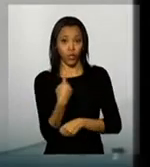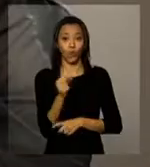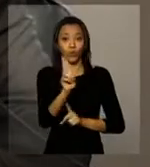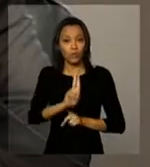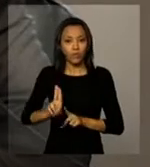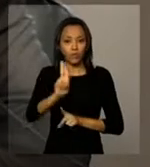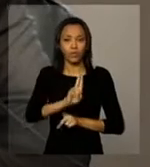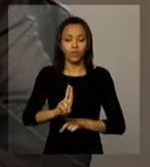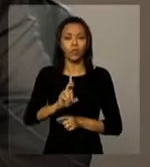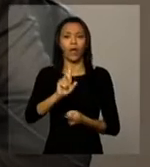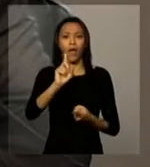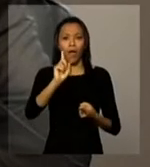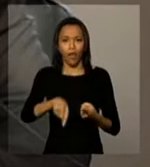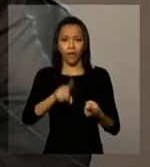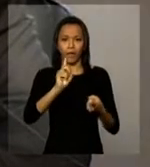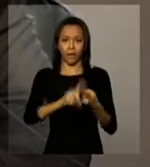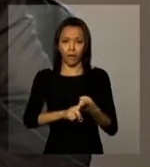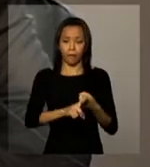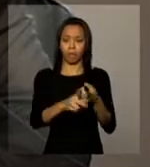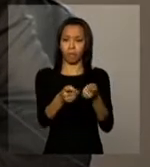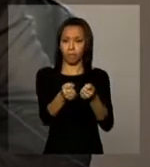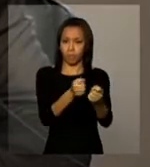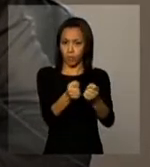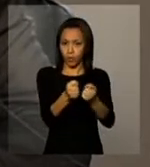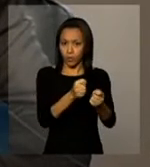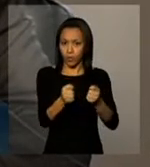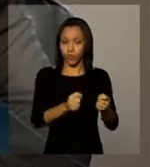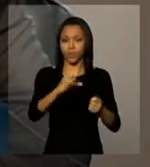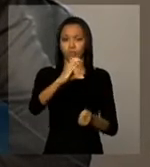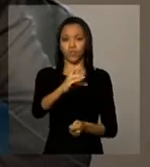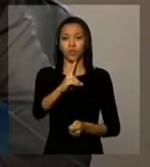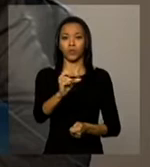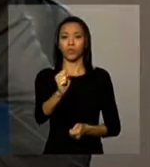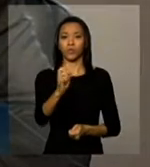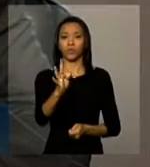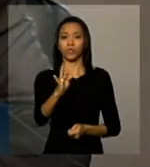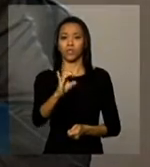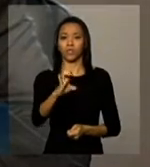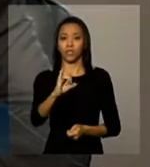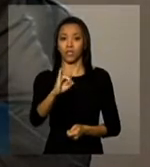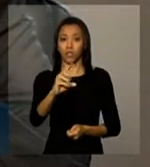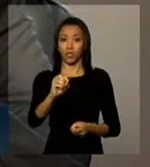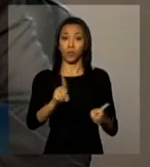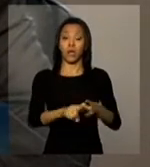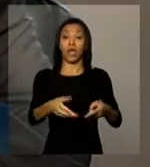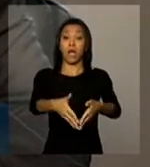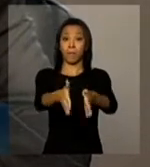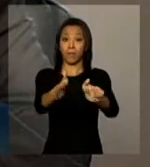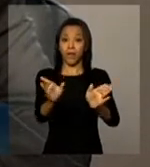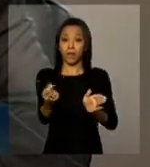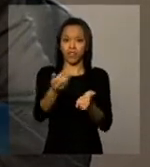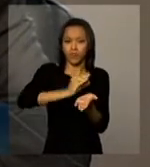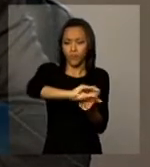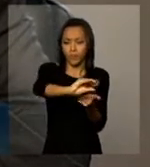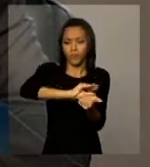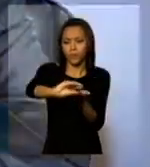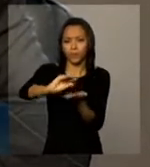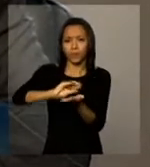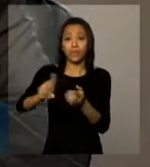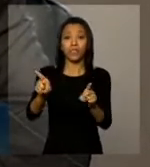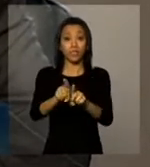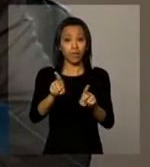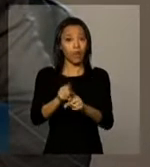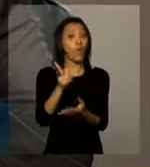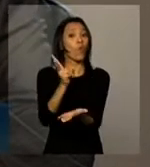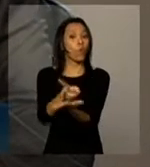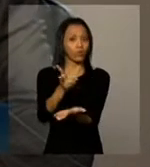a contenção das despesas de custeio, a ampliação dos investimentos e a manutenção dos